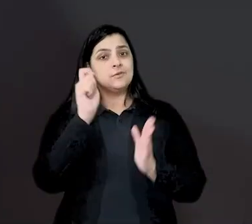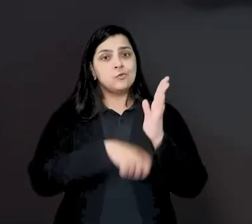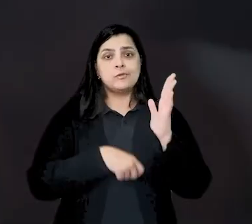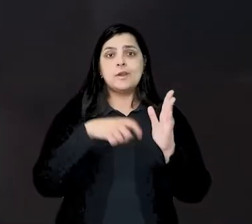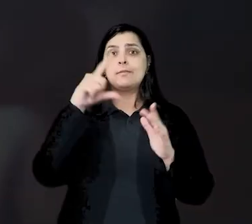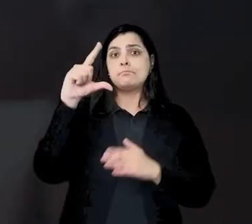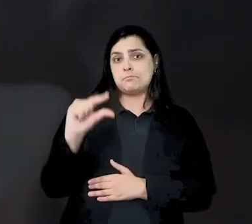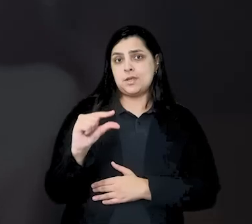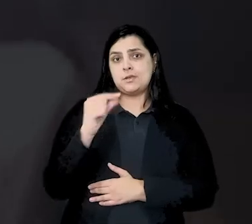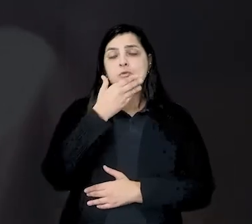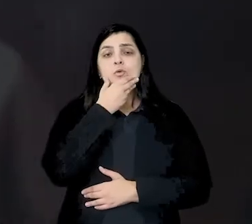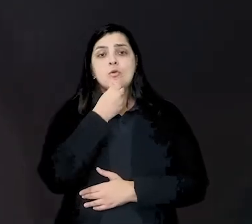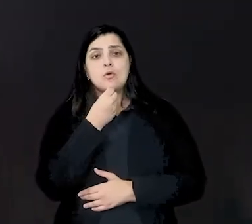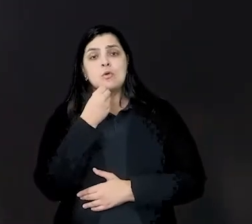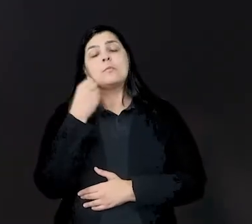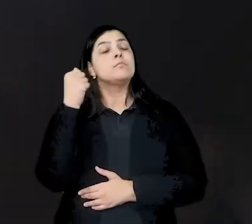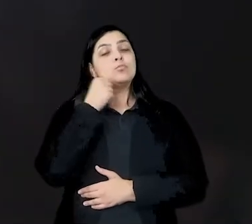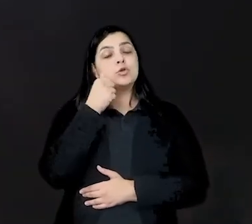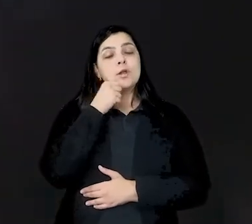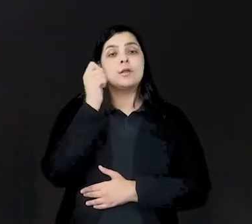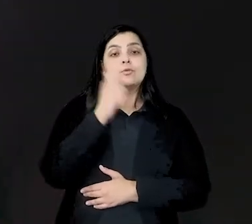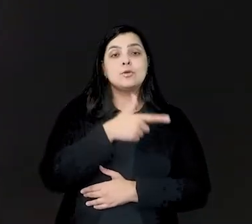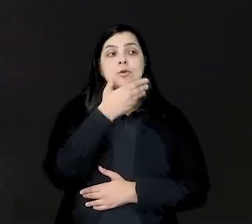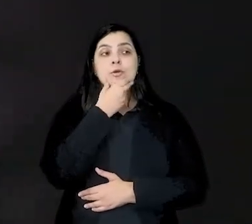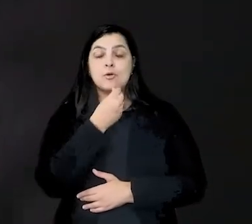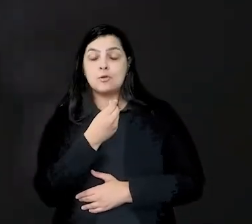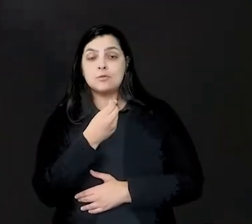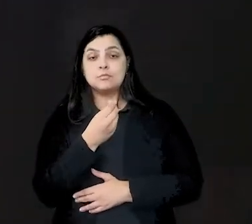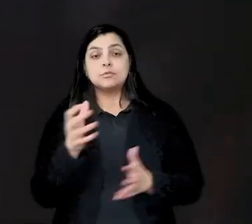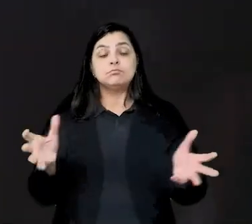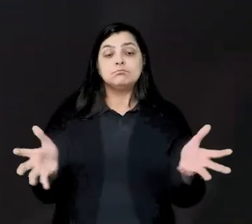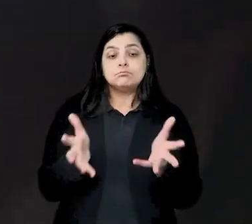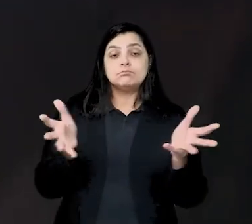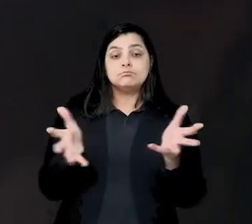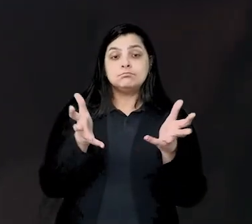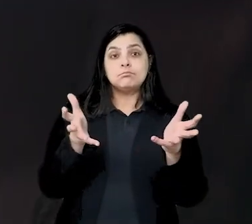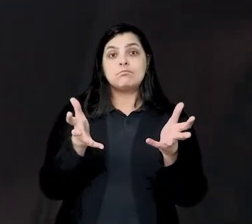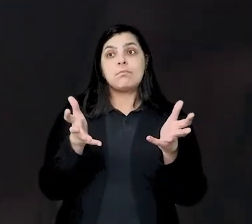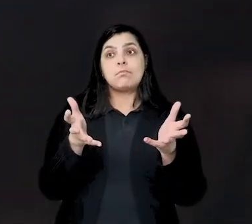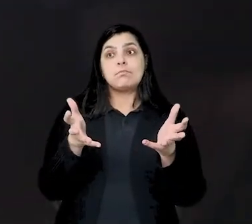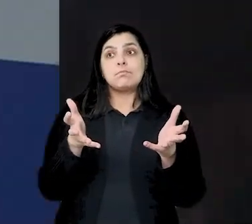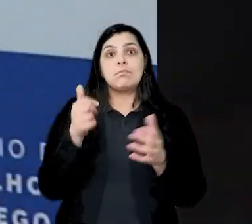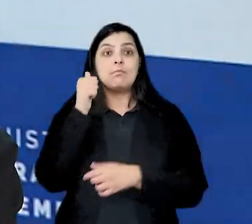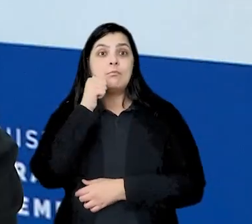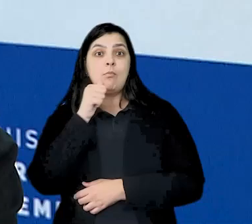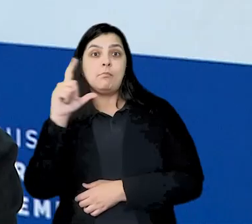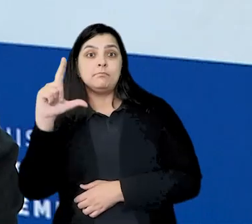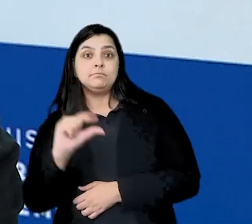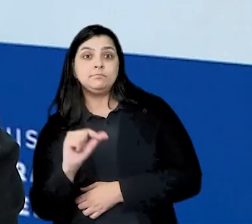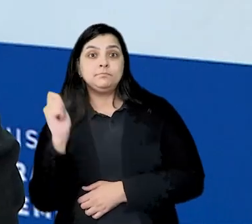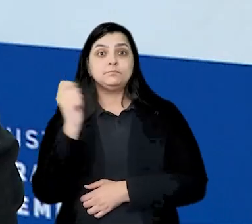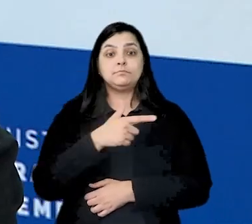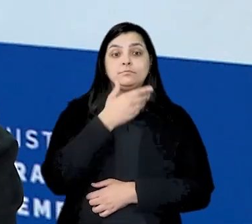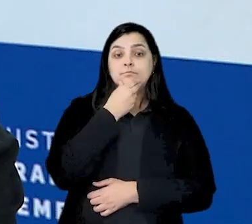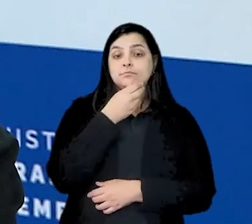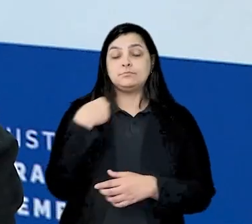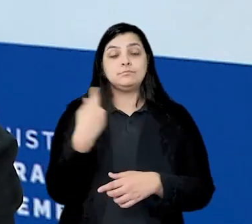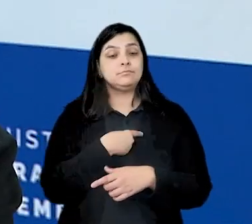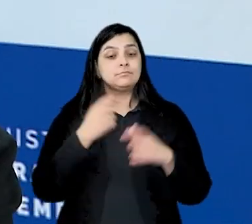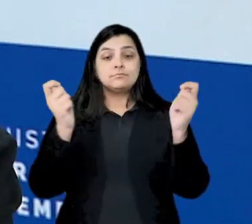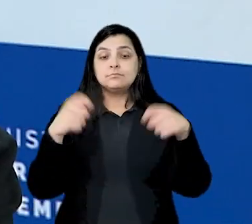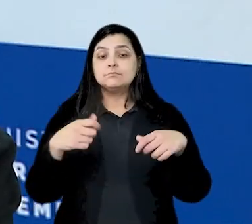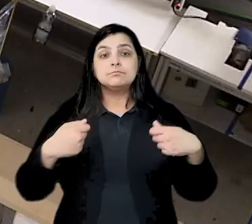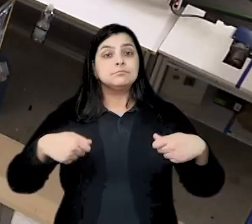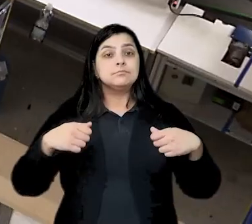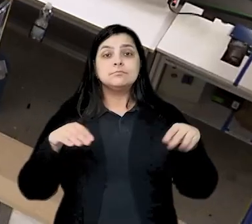você contrata menos mulheres do que homens, ou porque você promove menos mulheres do que homens. A gente